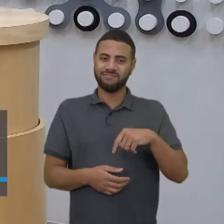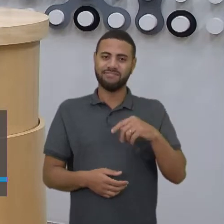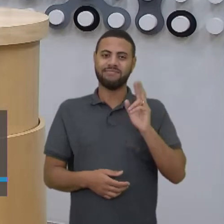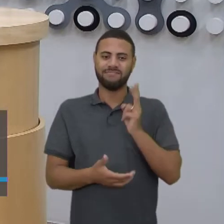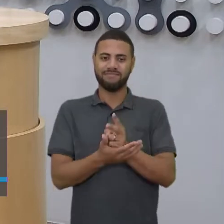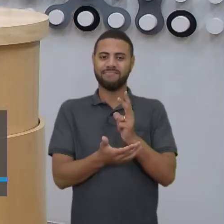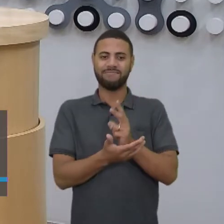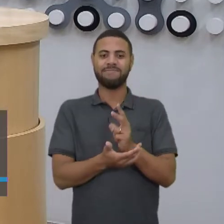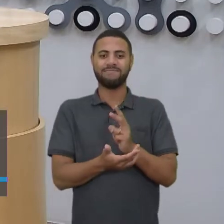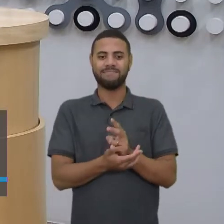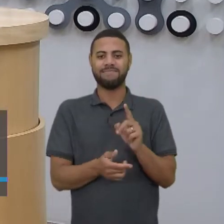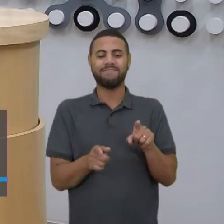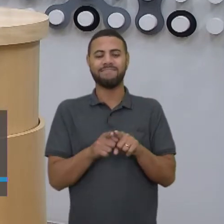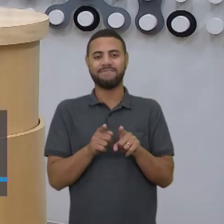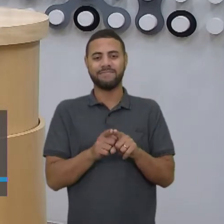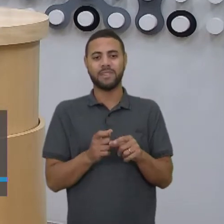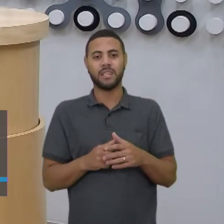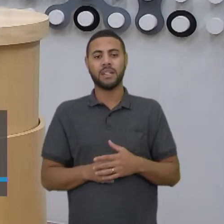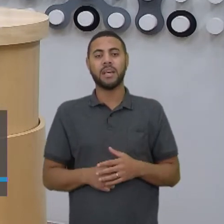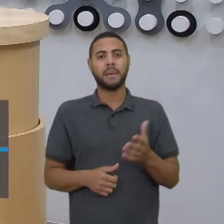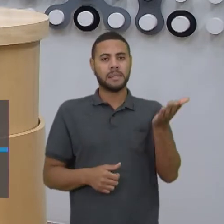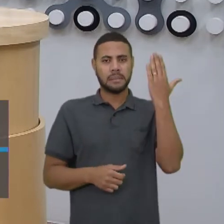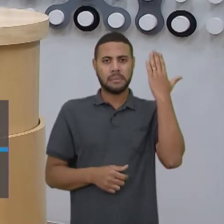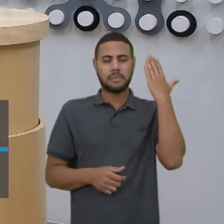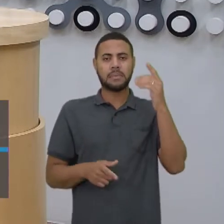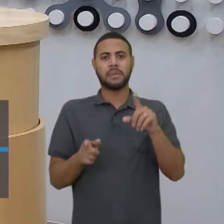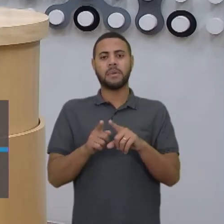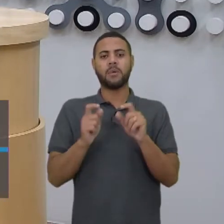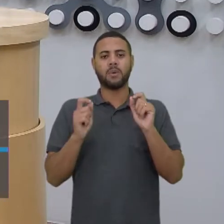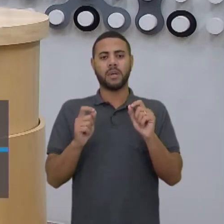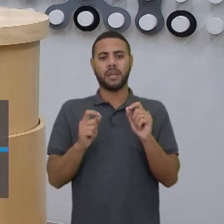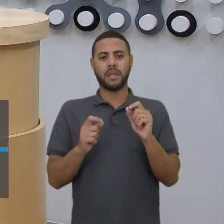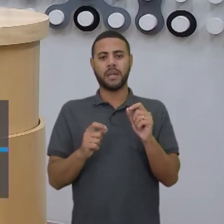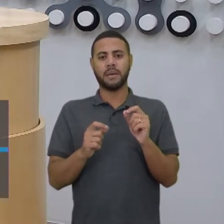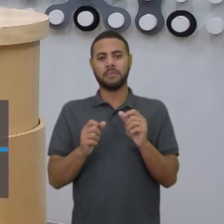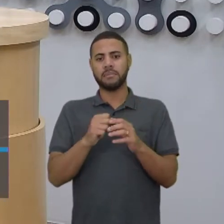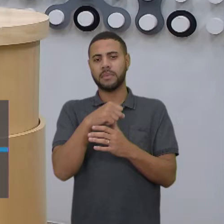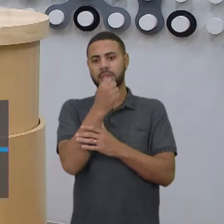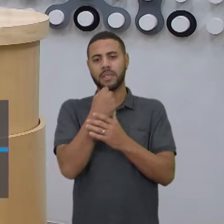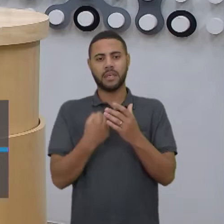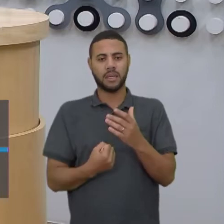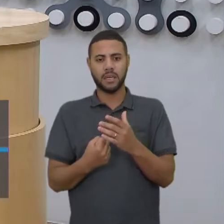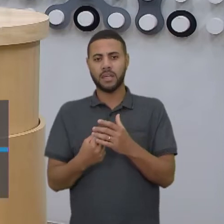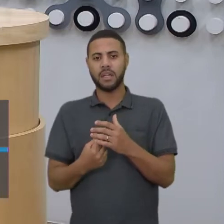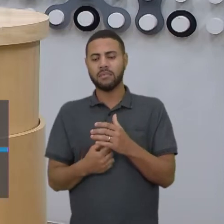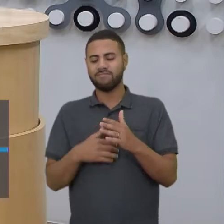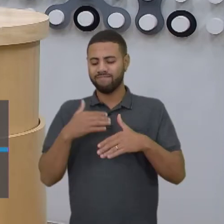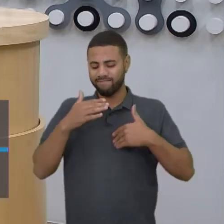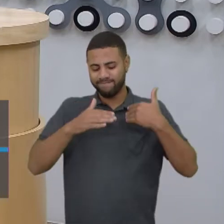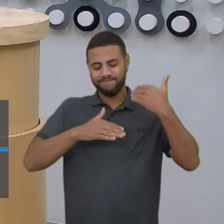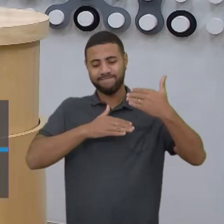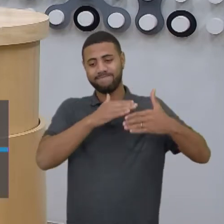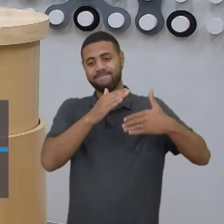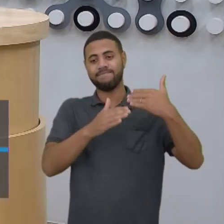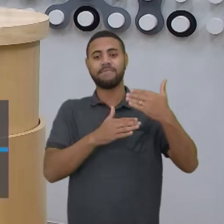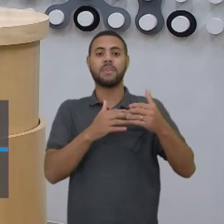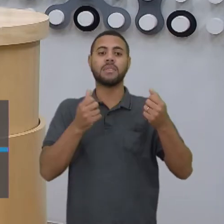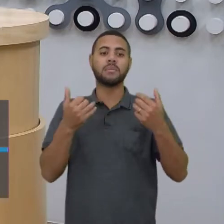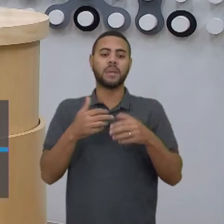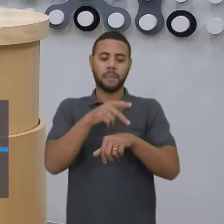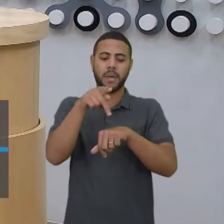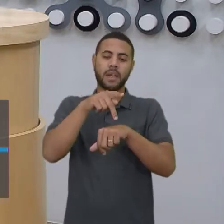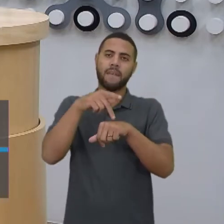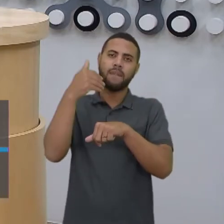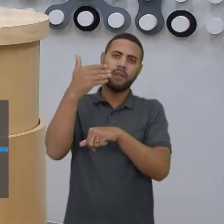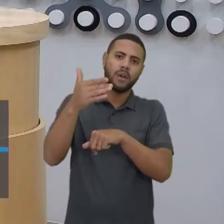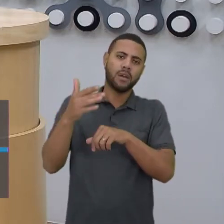eram ídolos nacionais no esporte, né? E mesmo naquela época, o basquete não era... Tá, né? Mas e se a gente fosse levar isso para o internacional? Se a